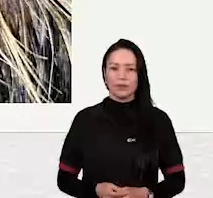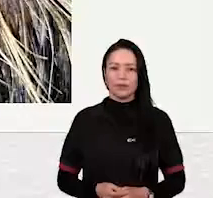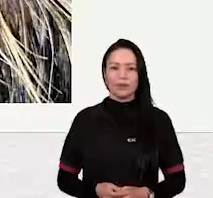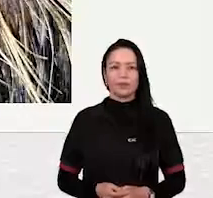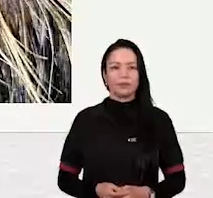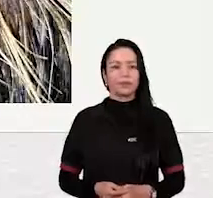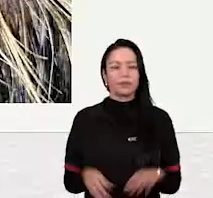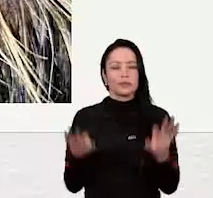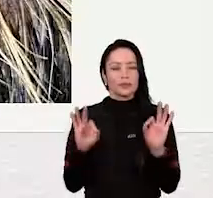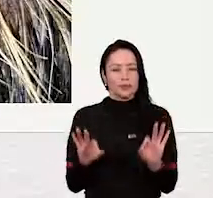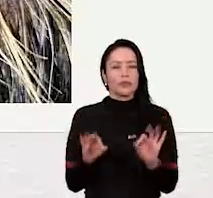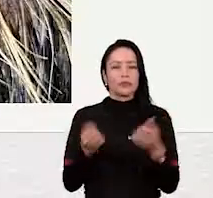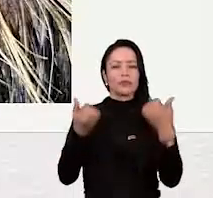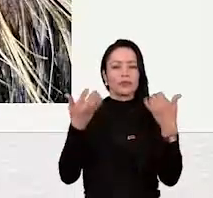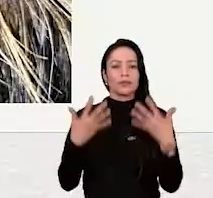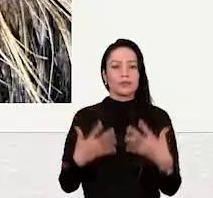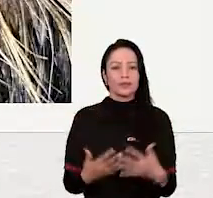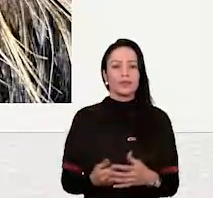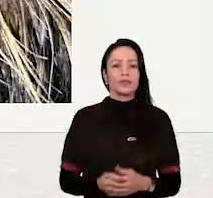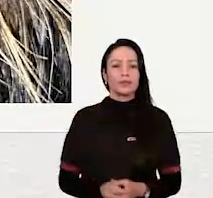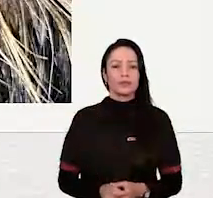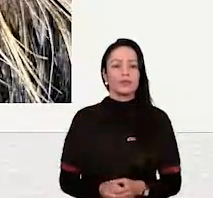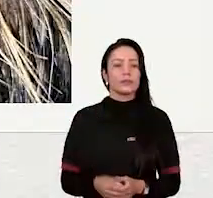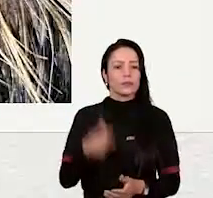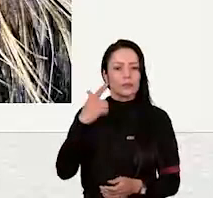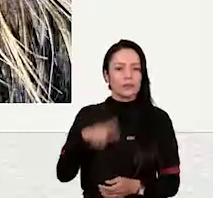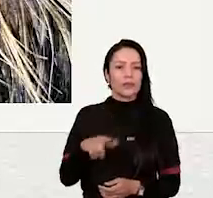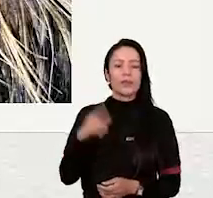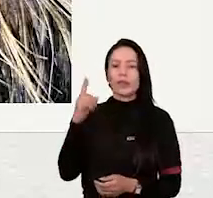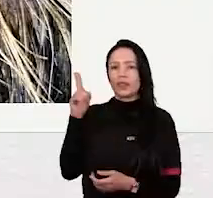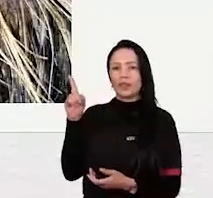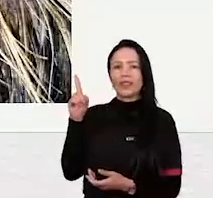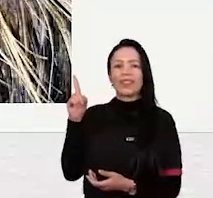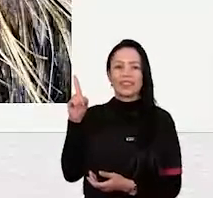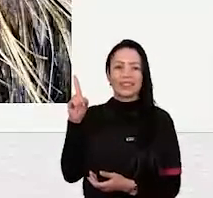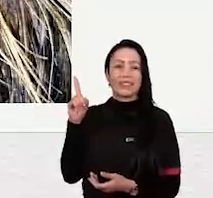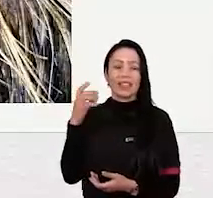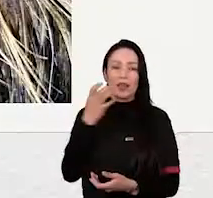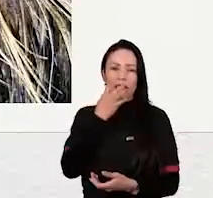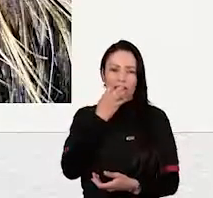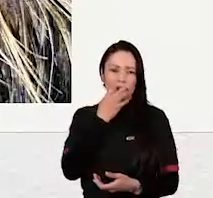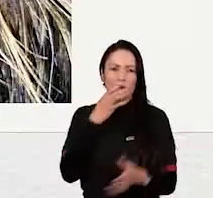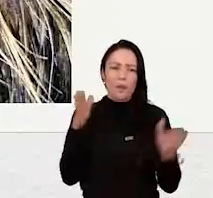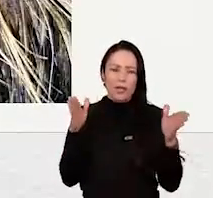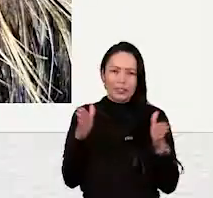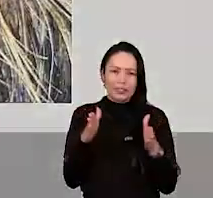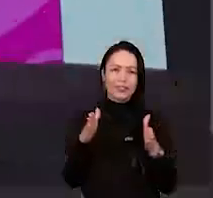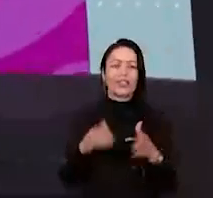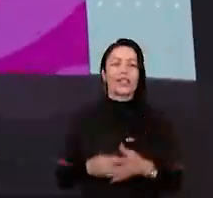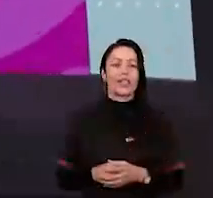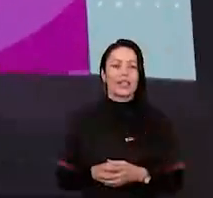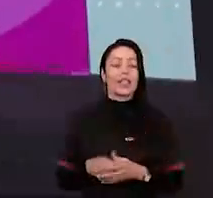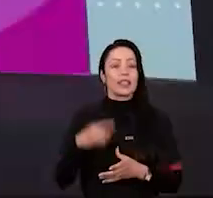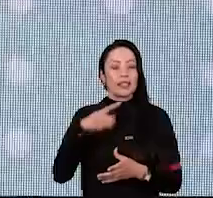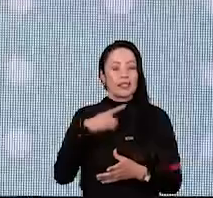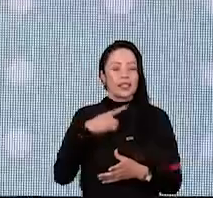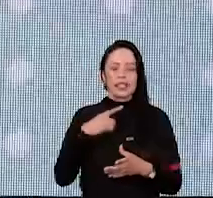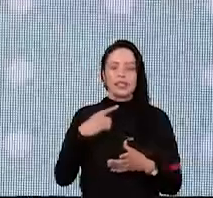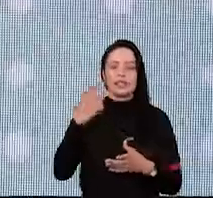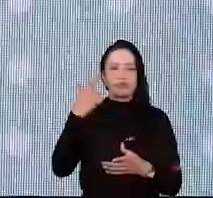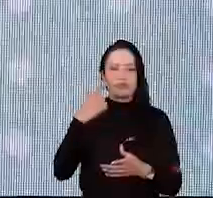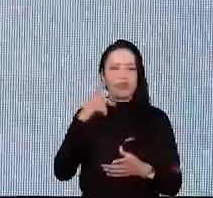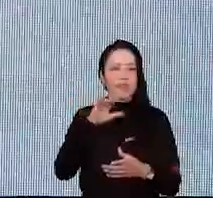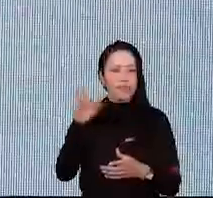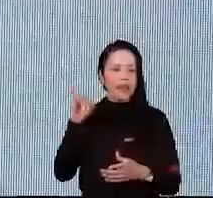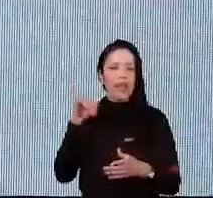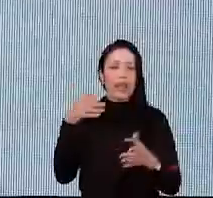É exatamente o que você está falando. De novo, uma orelha de shih tzu, com esses nódulos proliferativos, que vão ocluir completamente,